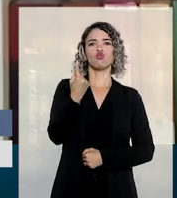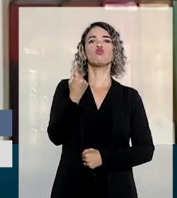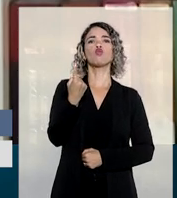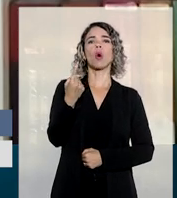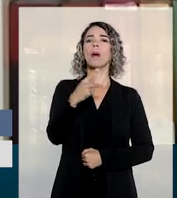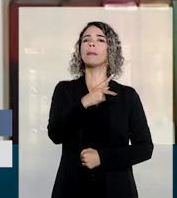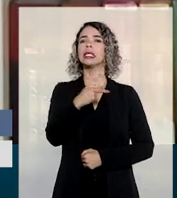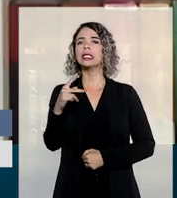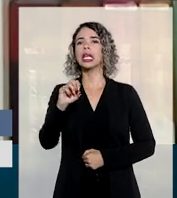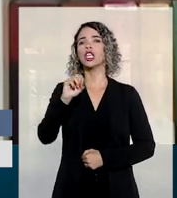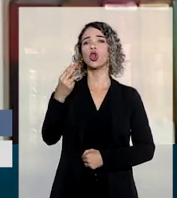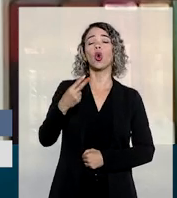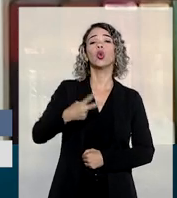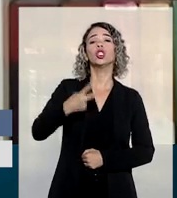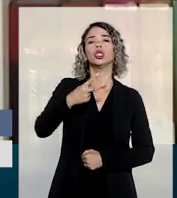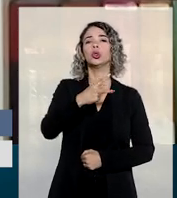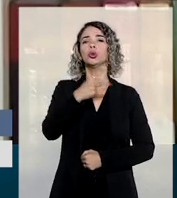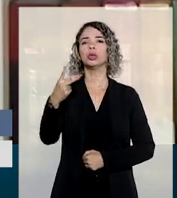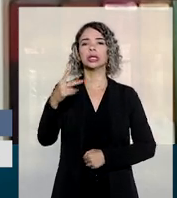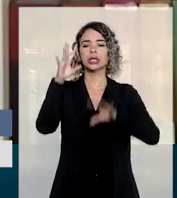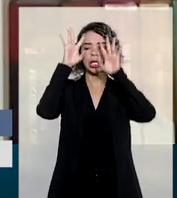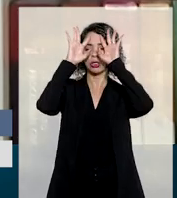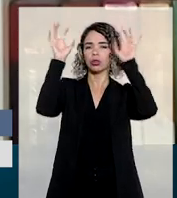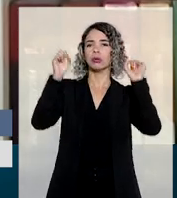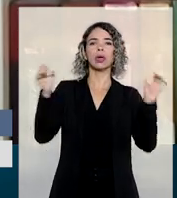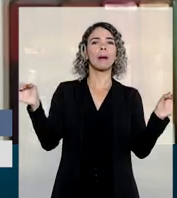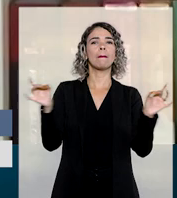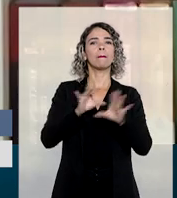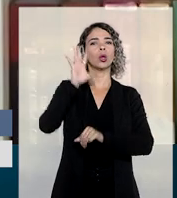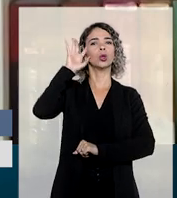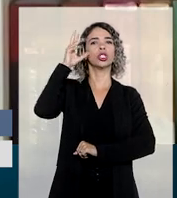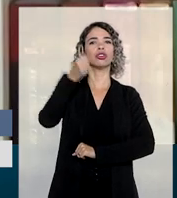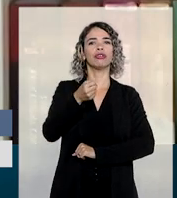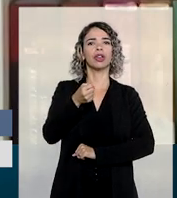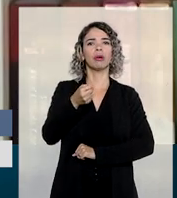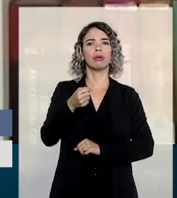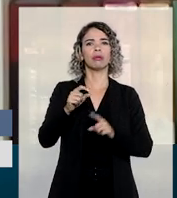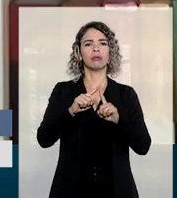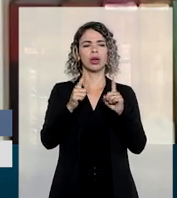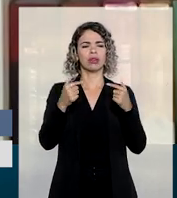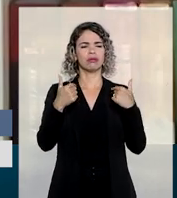decisão monocrática do presidente ou do vice-presidente do tribunal, que,